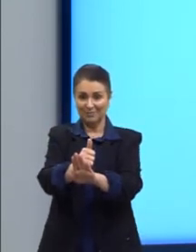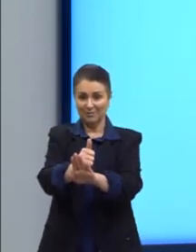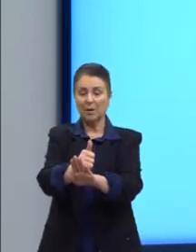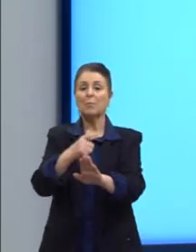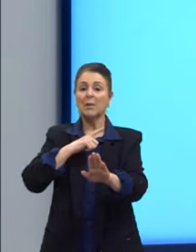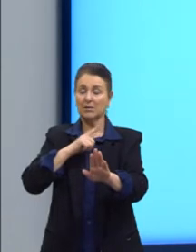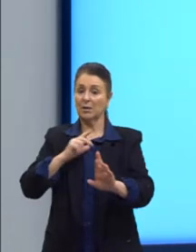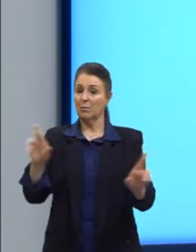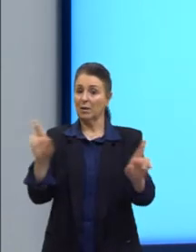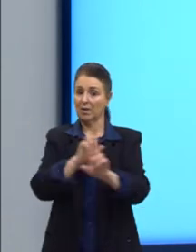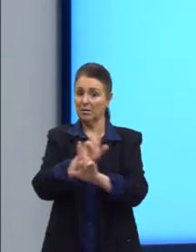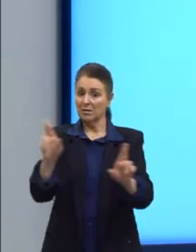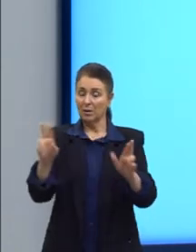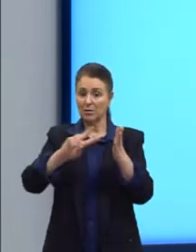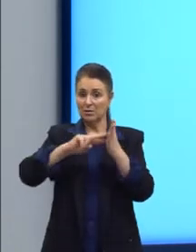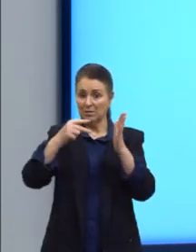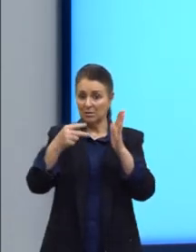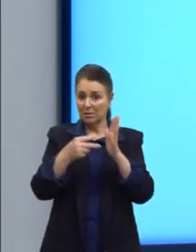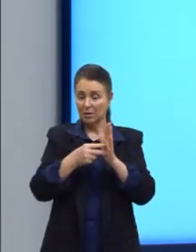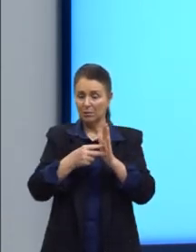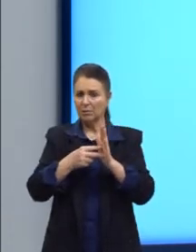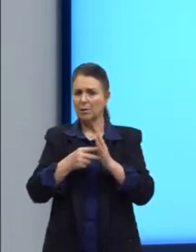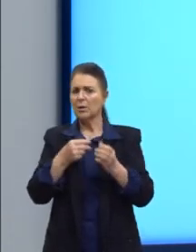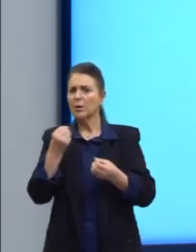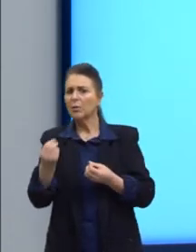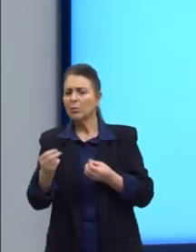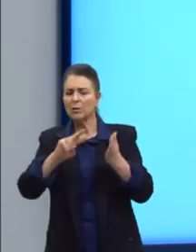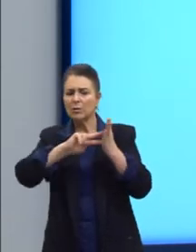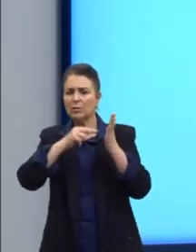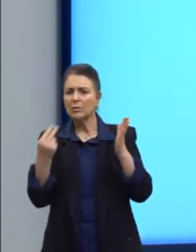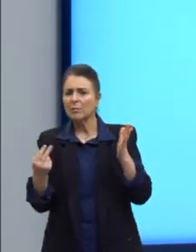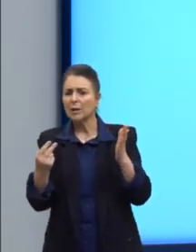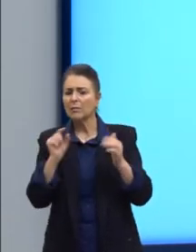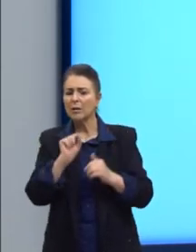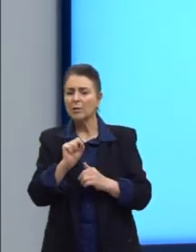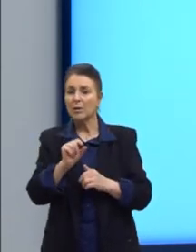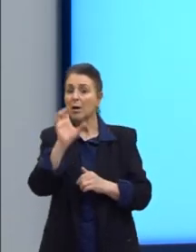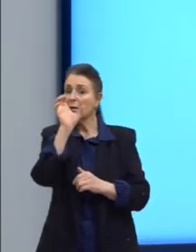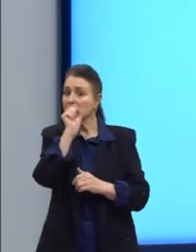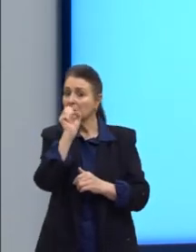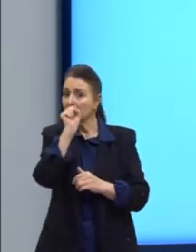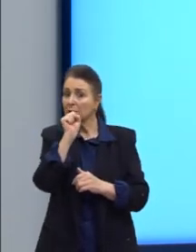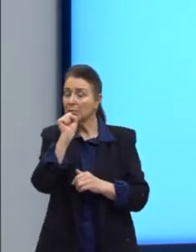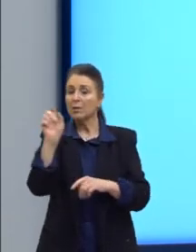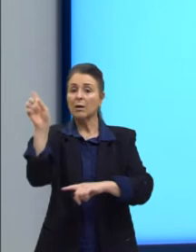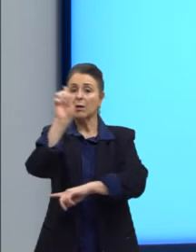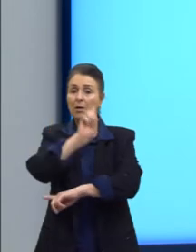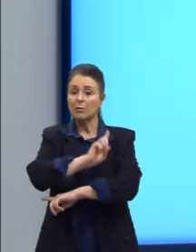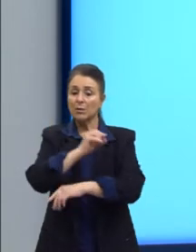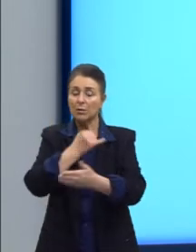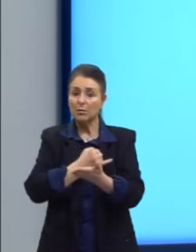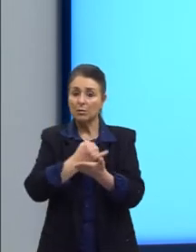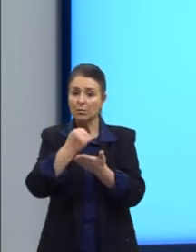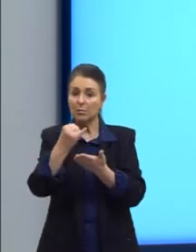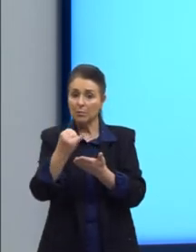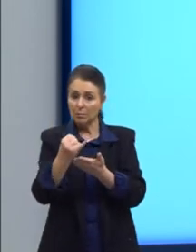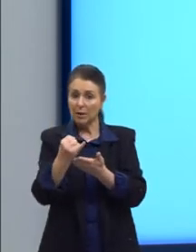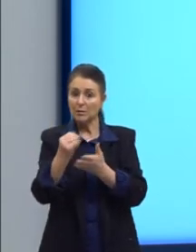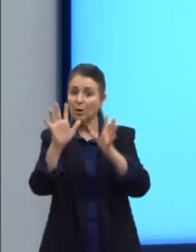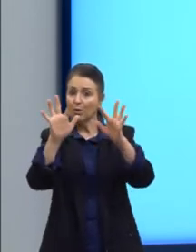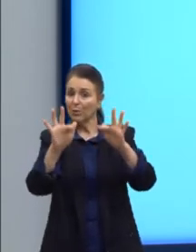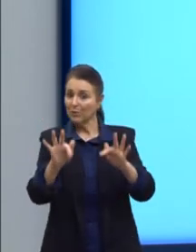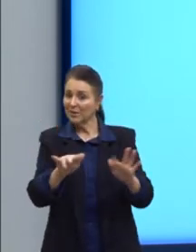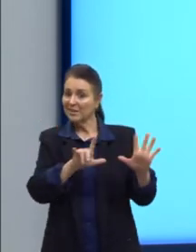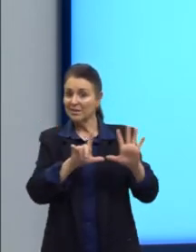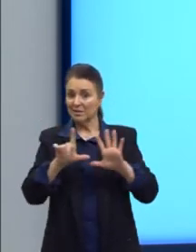de significado e a gente interpreta isso porque o sábado seria o dia que inicia ali o nosso final